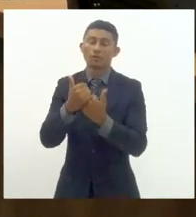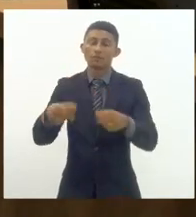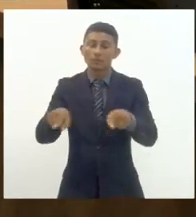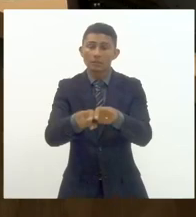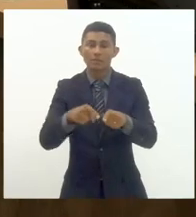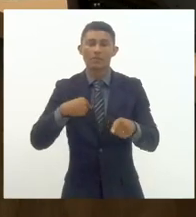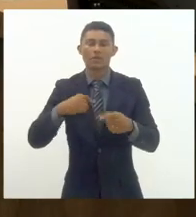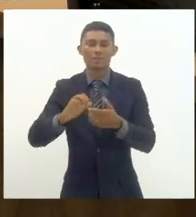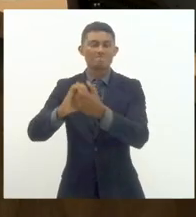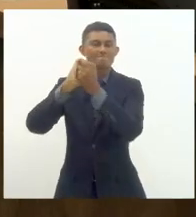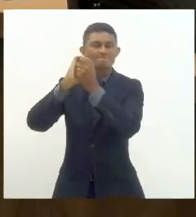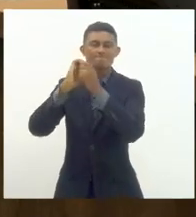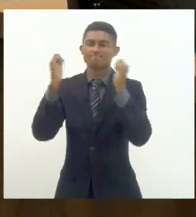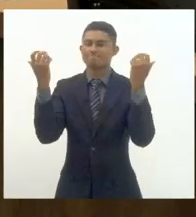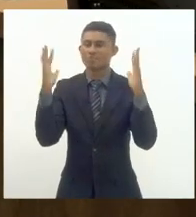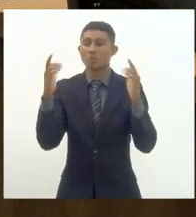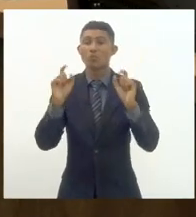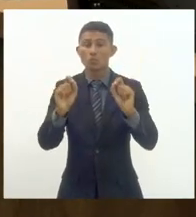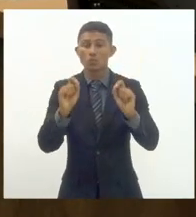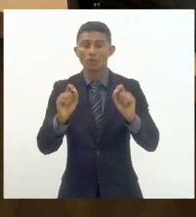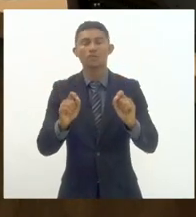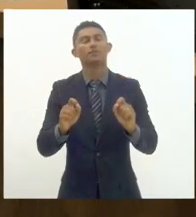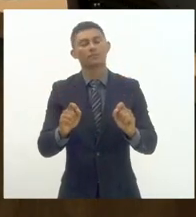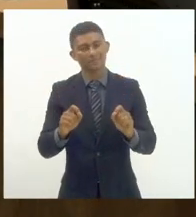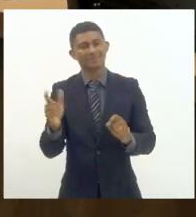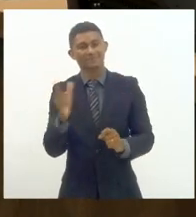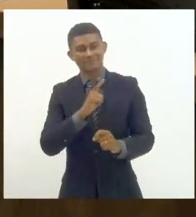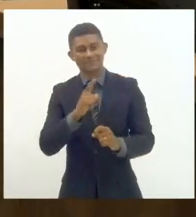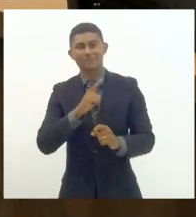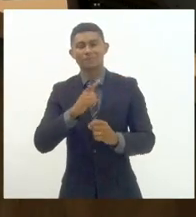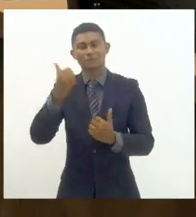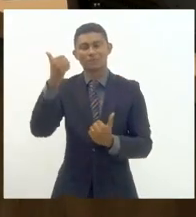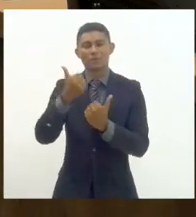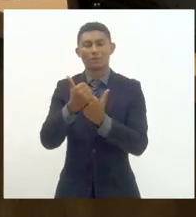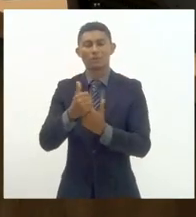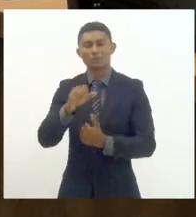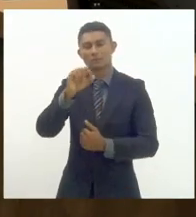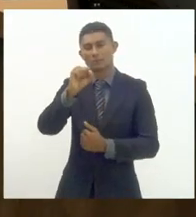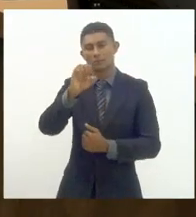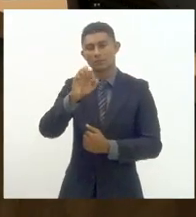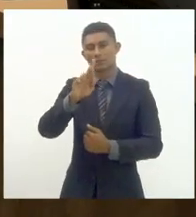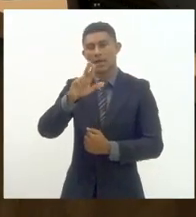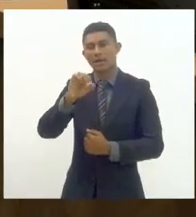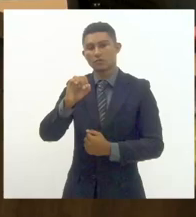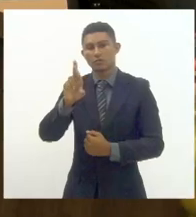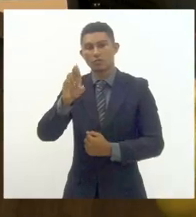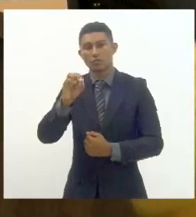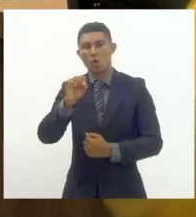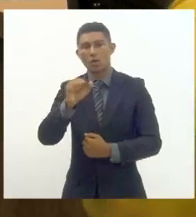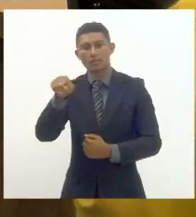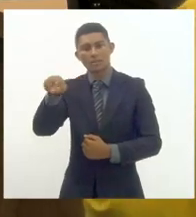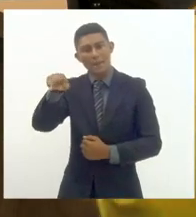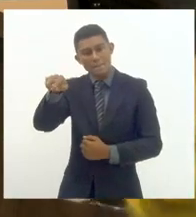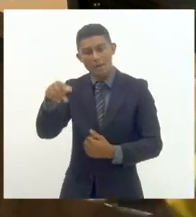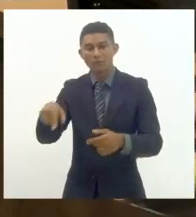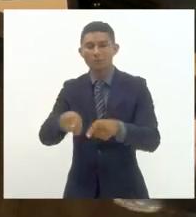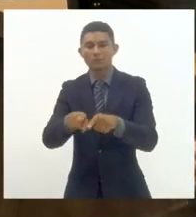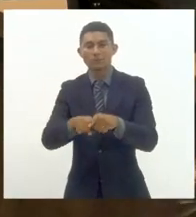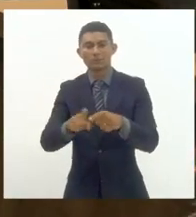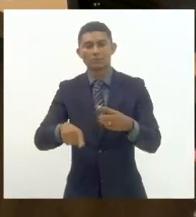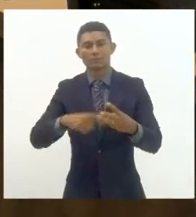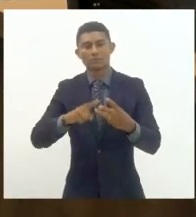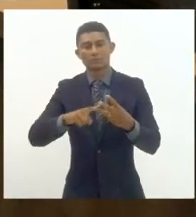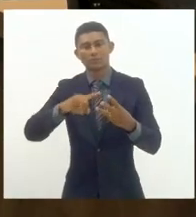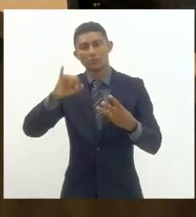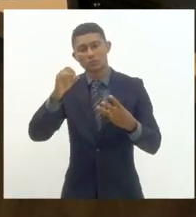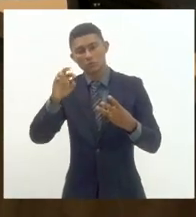aqui, registrar o apoio que nós recebemos nas discussões do Sérgio Rosa, irmão do Luiz Pinguelli Rosa, do Jorge Bittar, do Celso